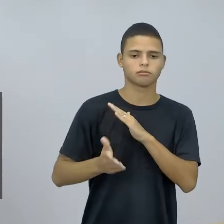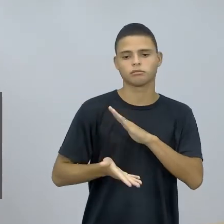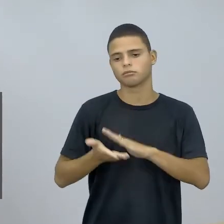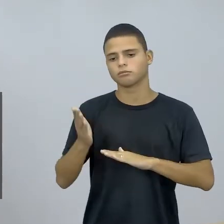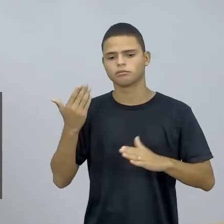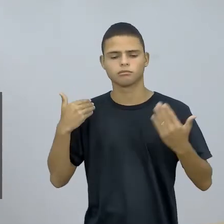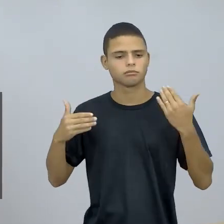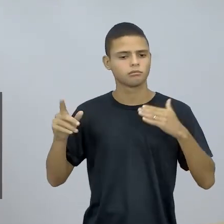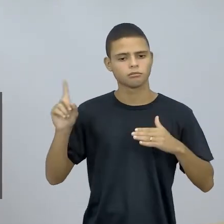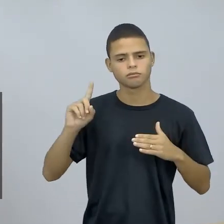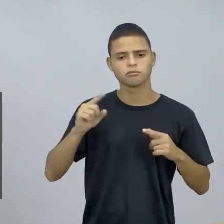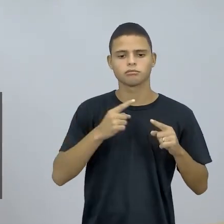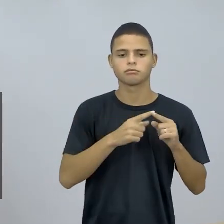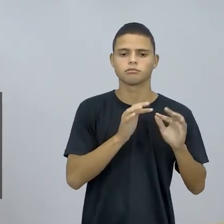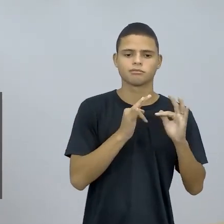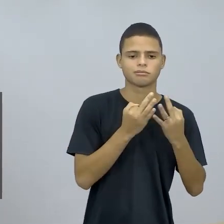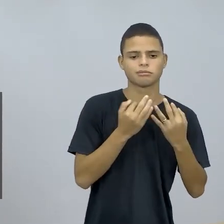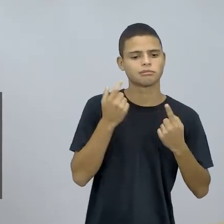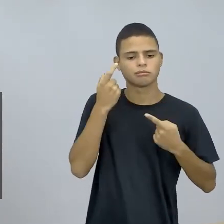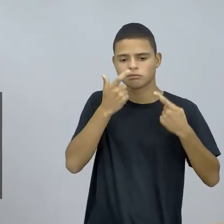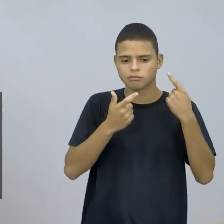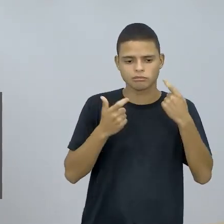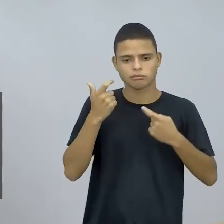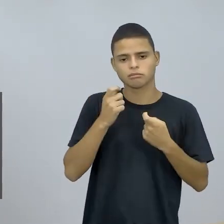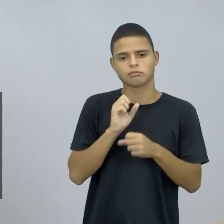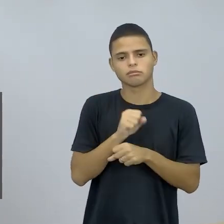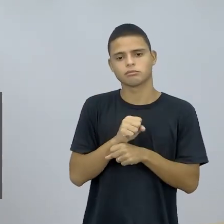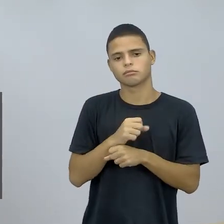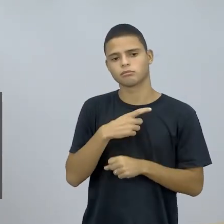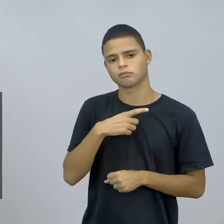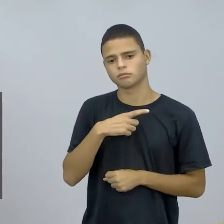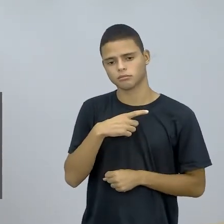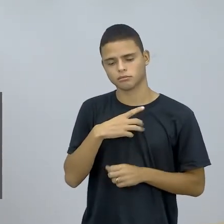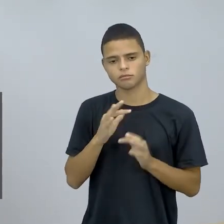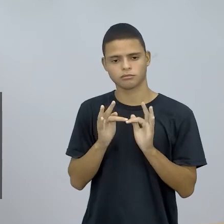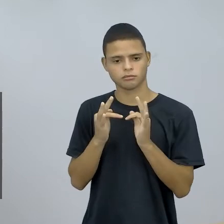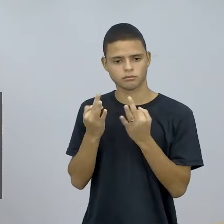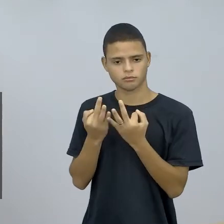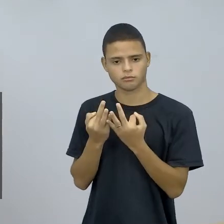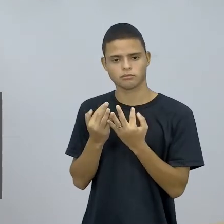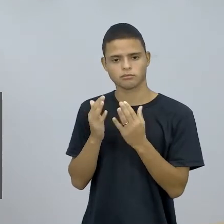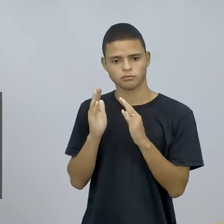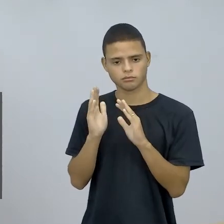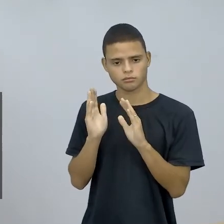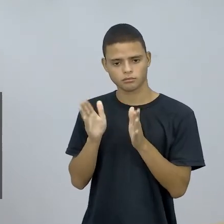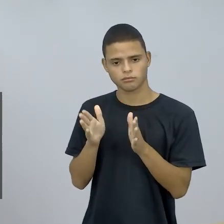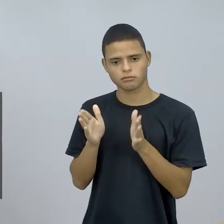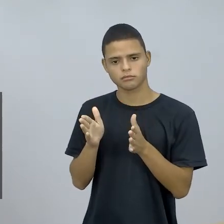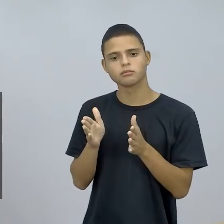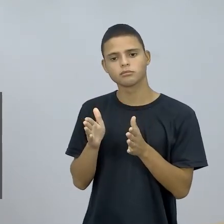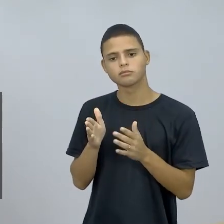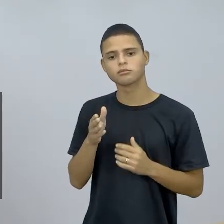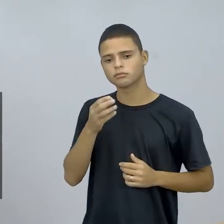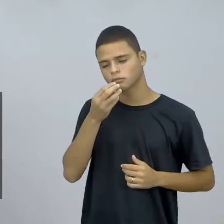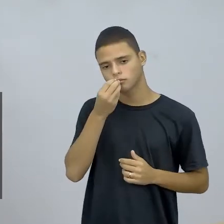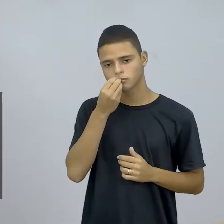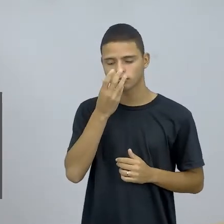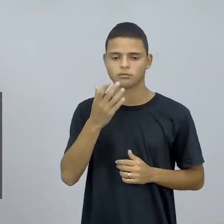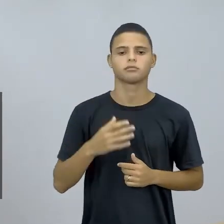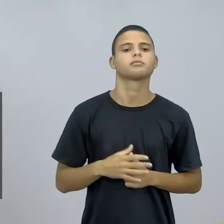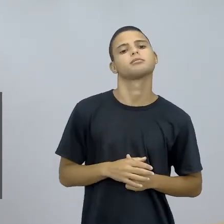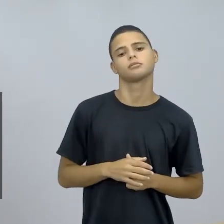que fica preocupada. Apesar que eu tenho uma família que joga para frente, né? Não, que vai, bom.